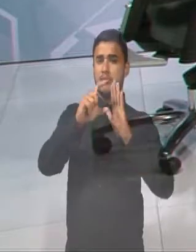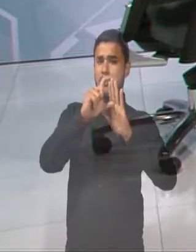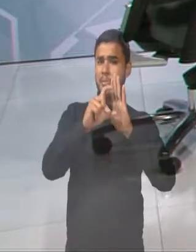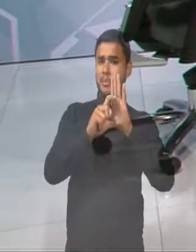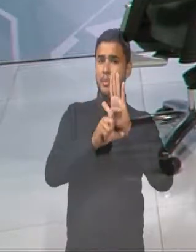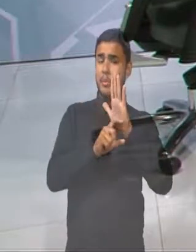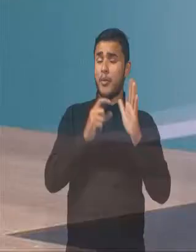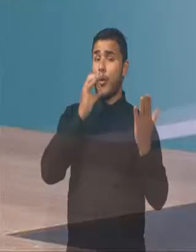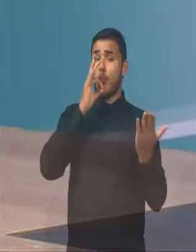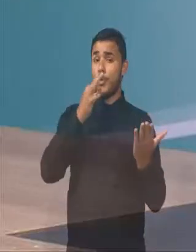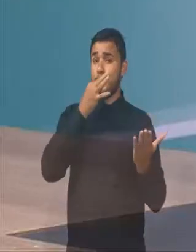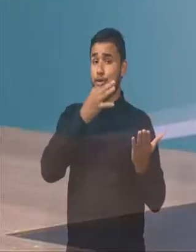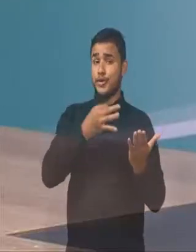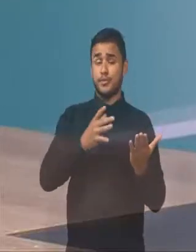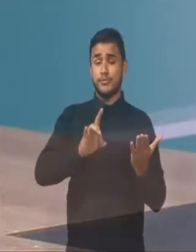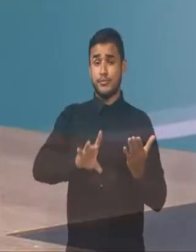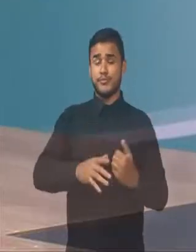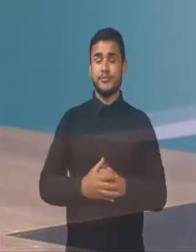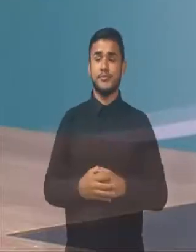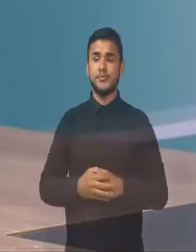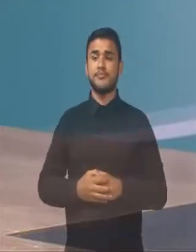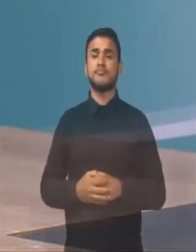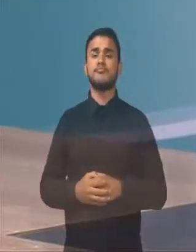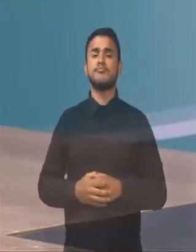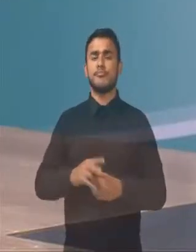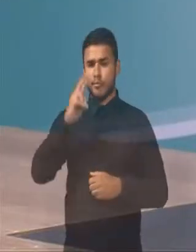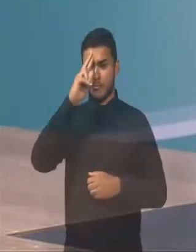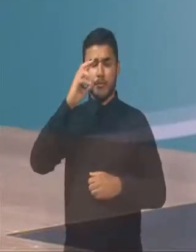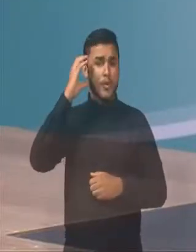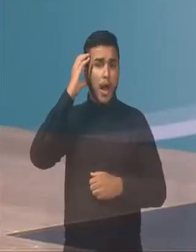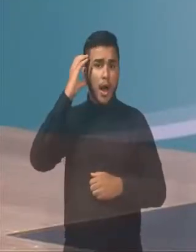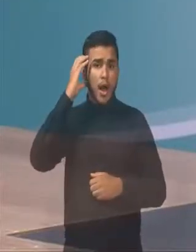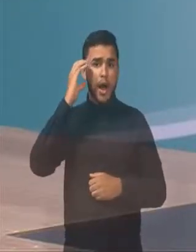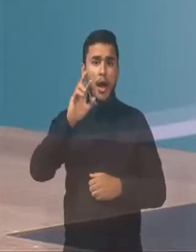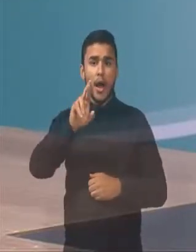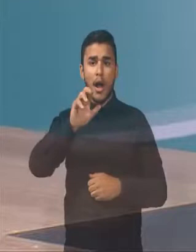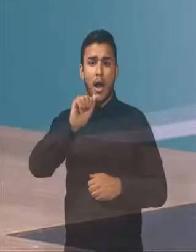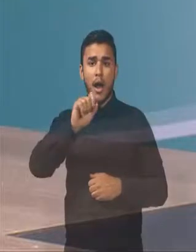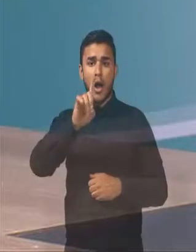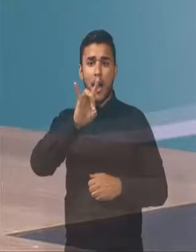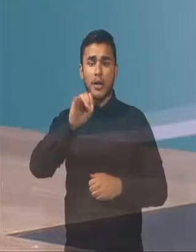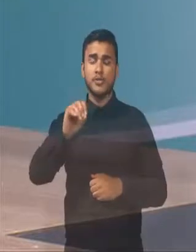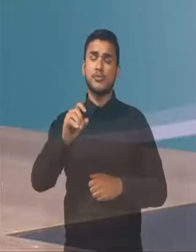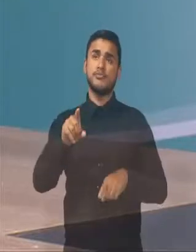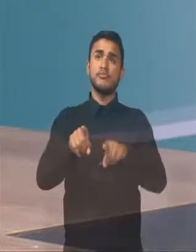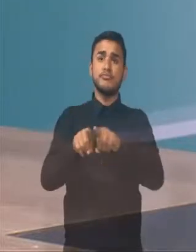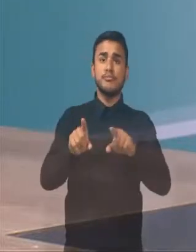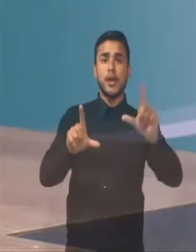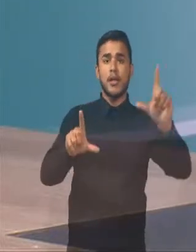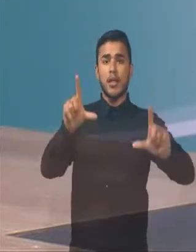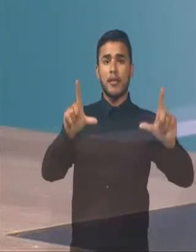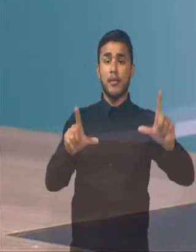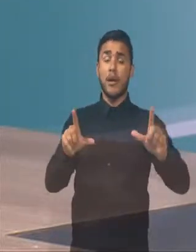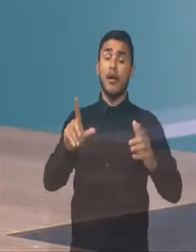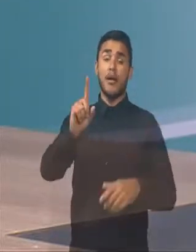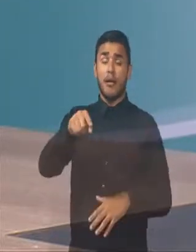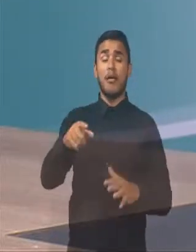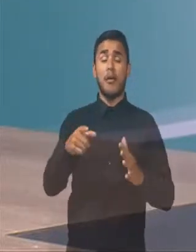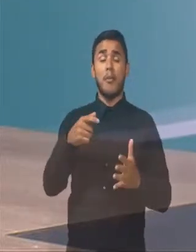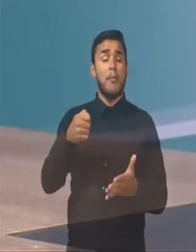Entendeu? Aí você tem rádio e televisão, que era dominado pelo mundo político. E hoje, com o